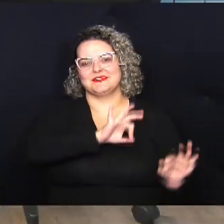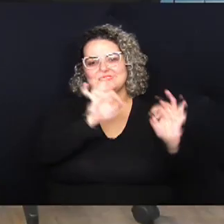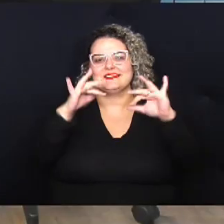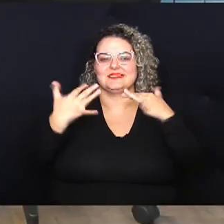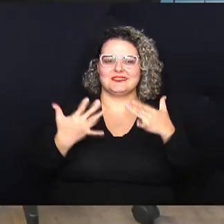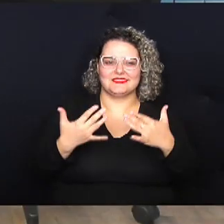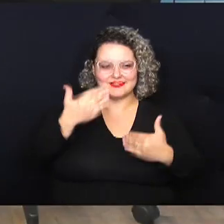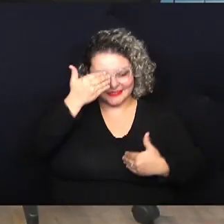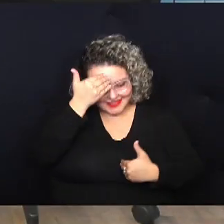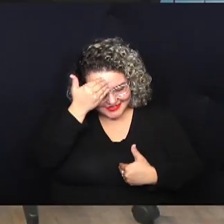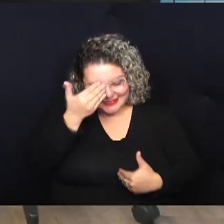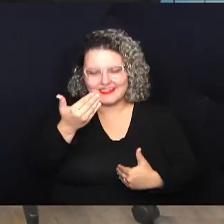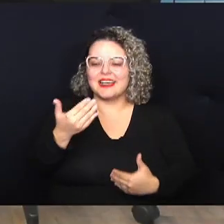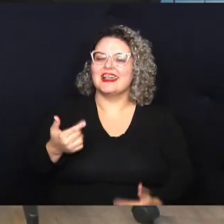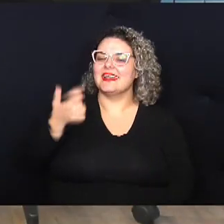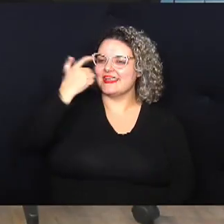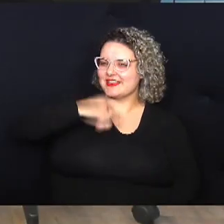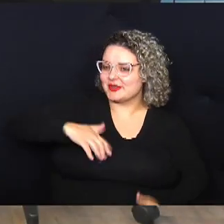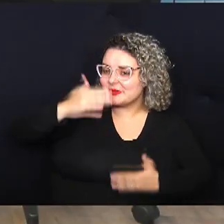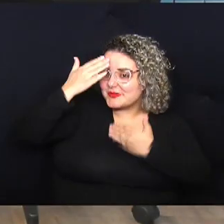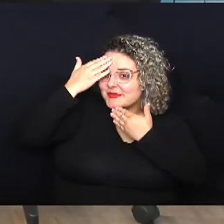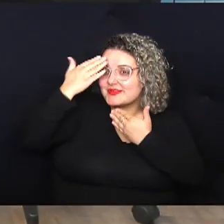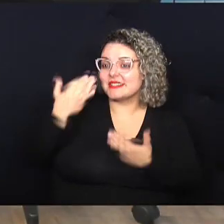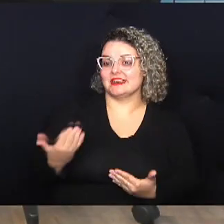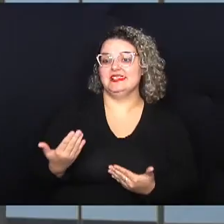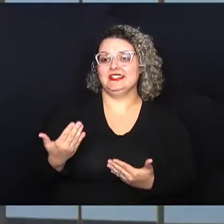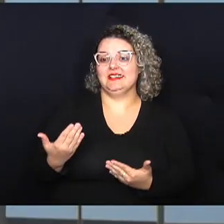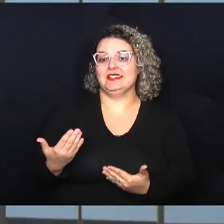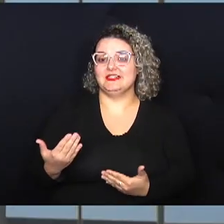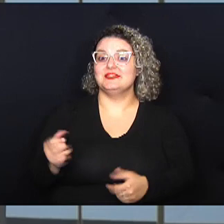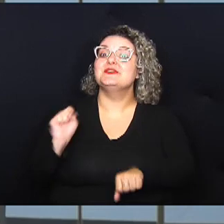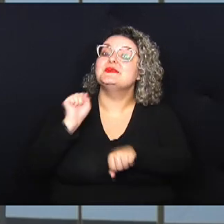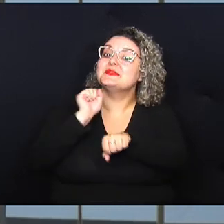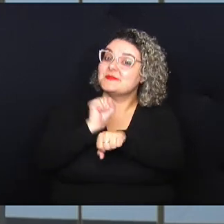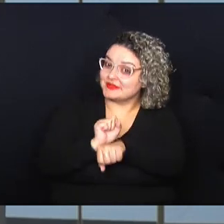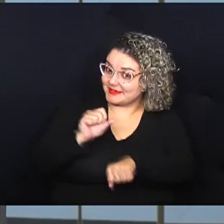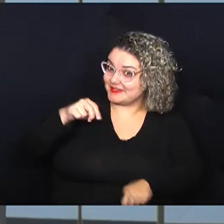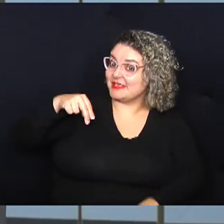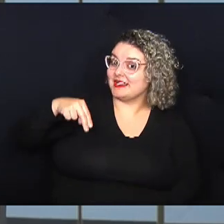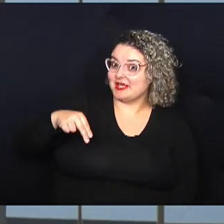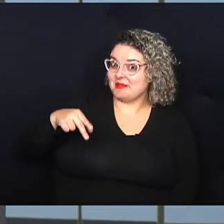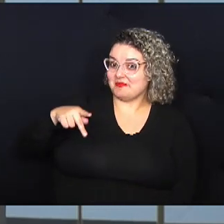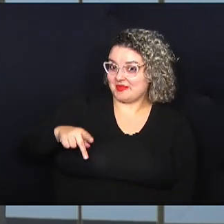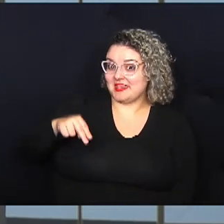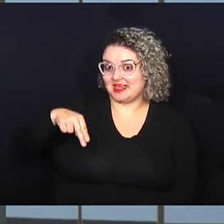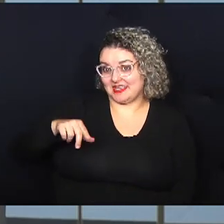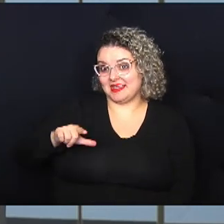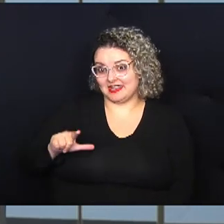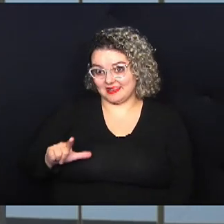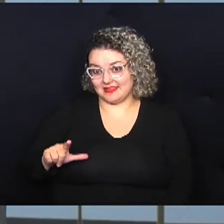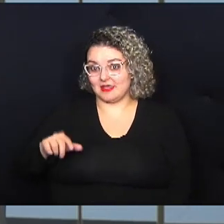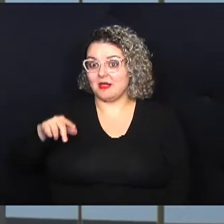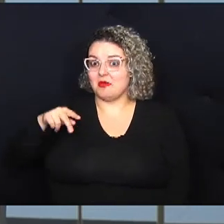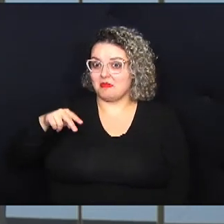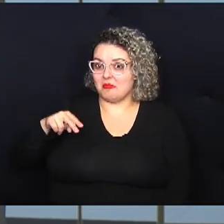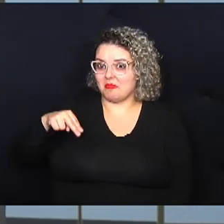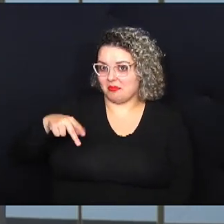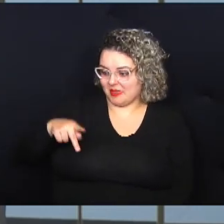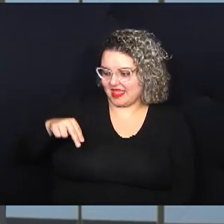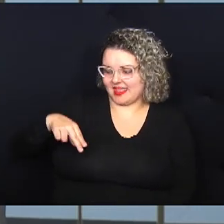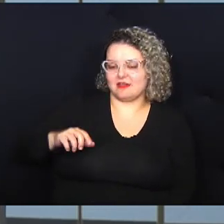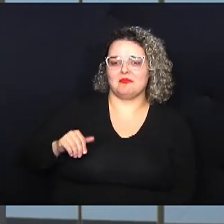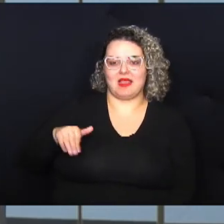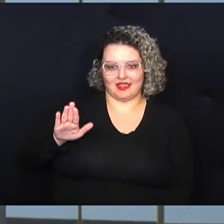telespectadores. Gratidão, viu? Ai, obrigada, eu que agradeço. Te aguardo no EPM+, que é o mês que vem. Depois eu mando o link aqui para vocês.